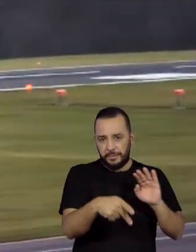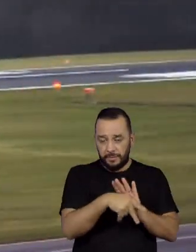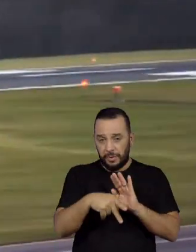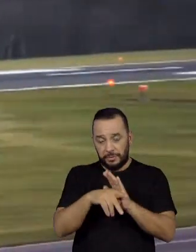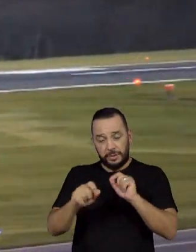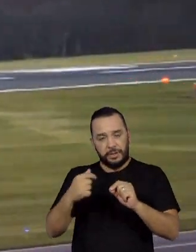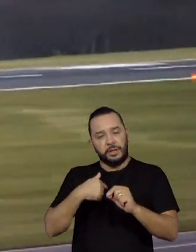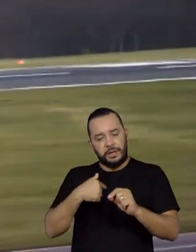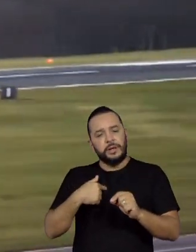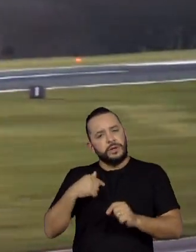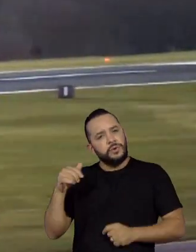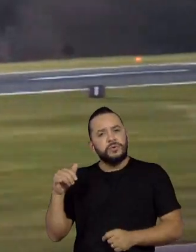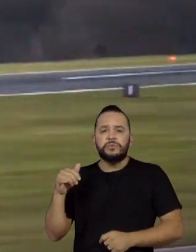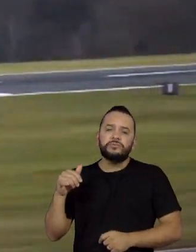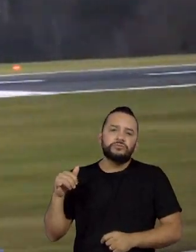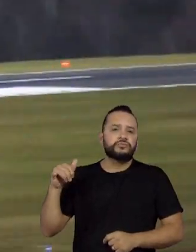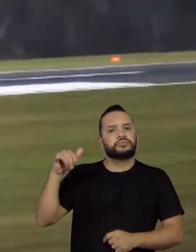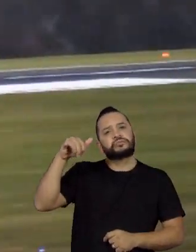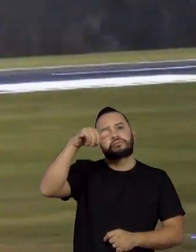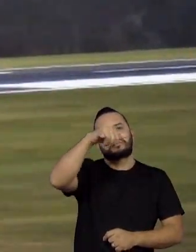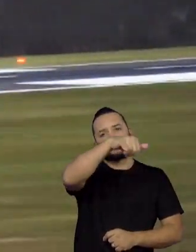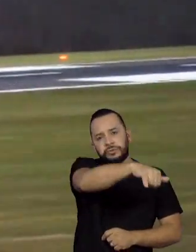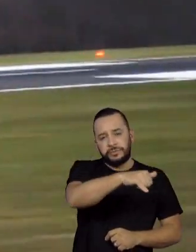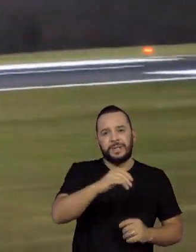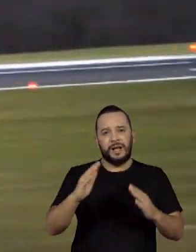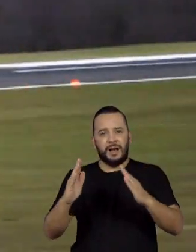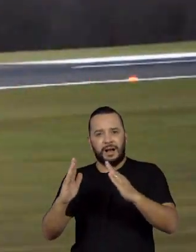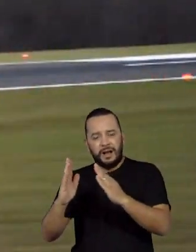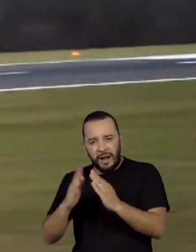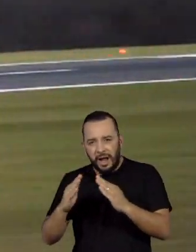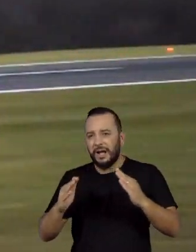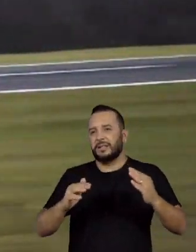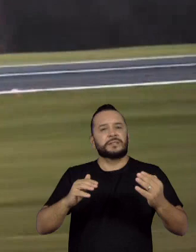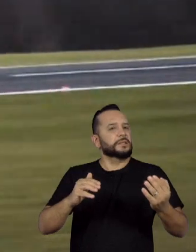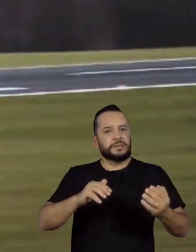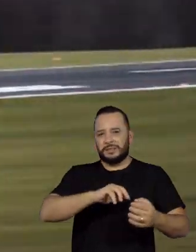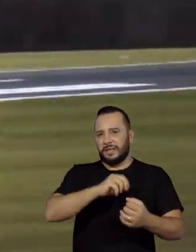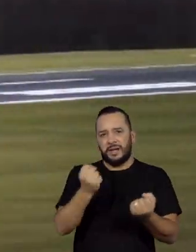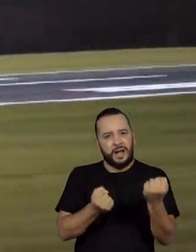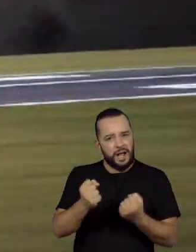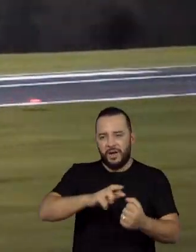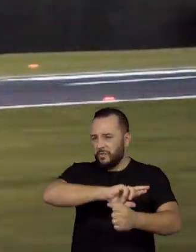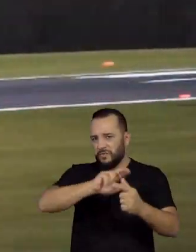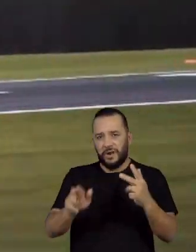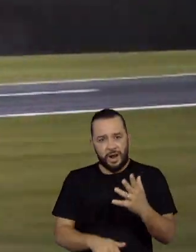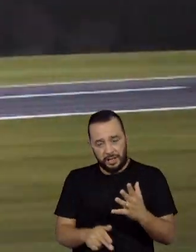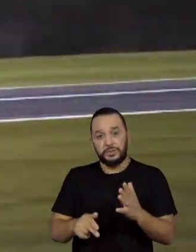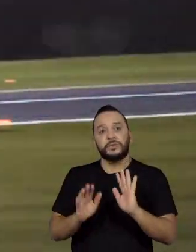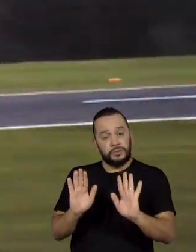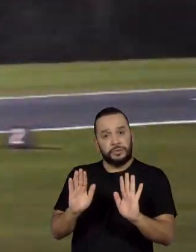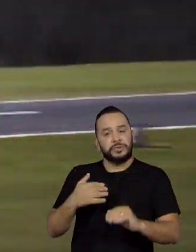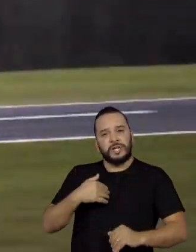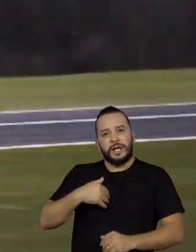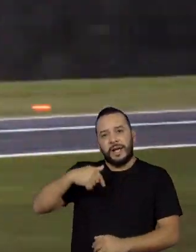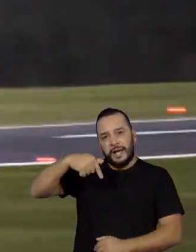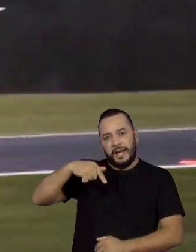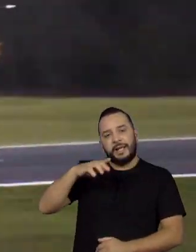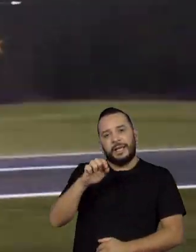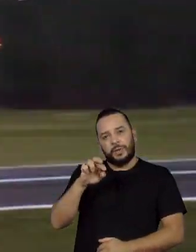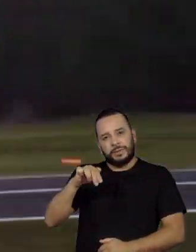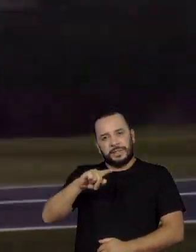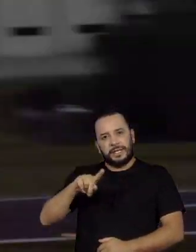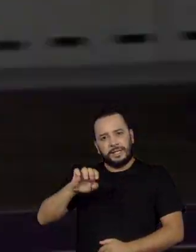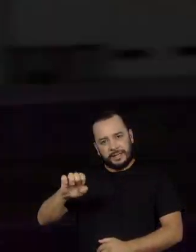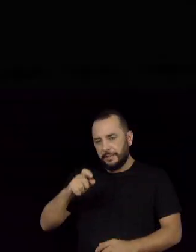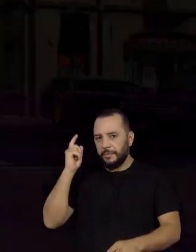de passageiros e navios terão de substituir os combustíveis que utilizam hoje, o querosene no transporte aéreo e o diesel